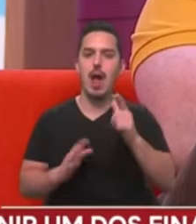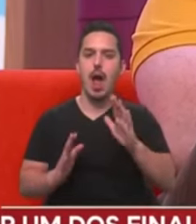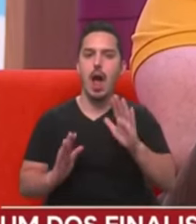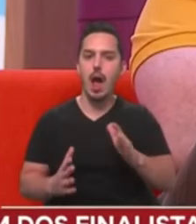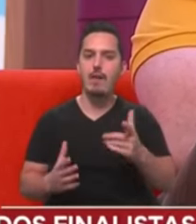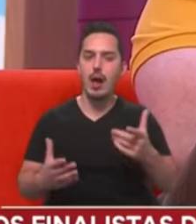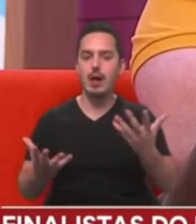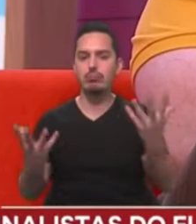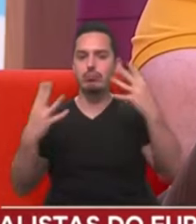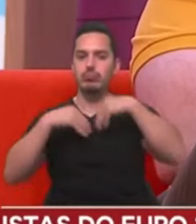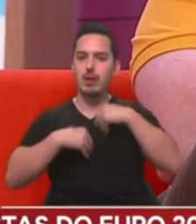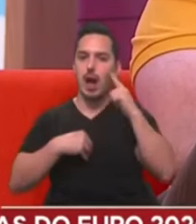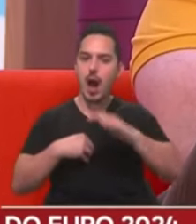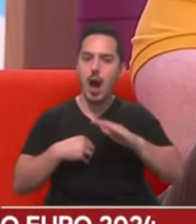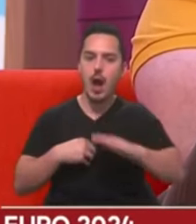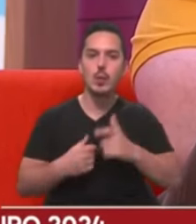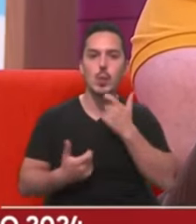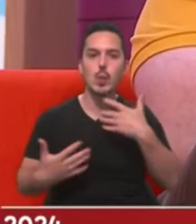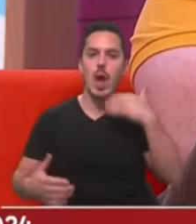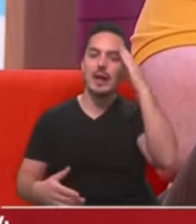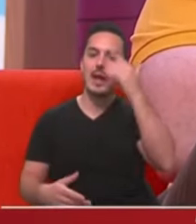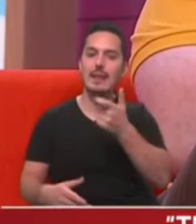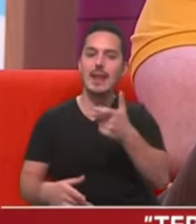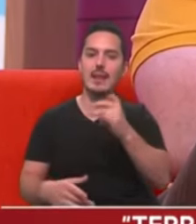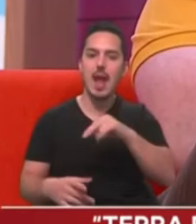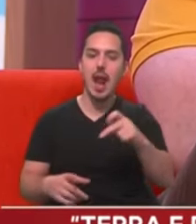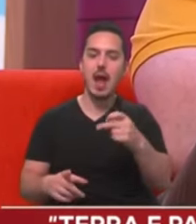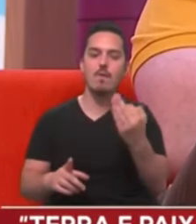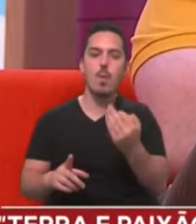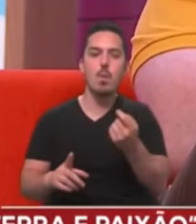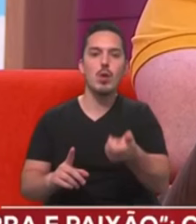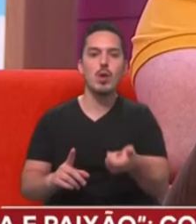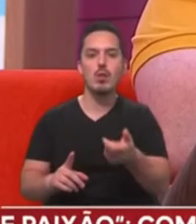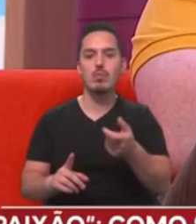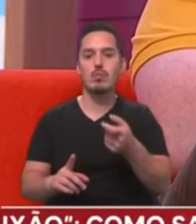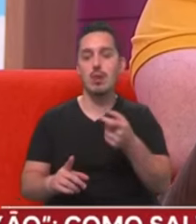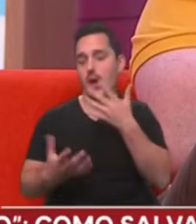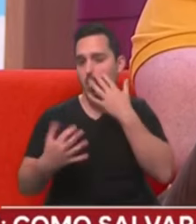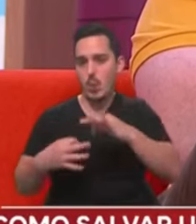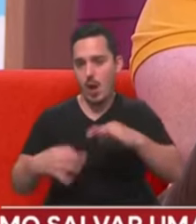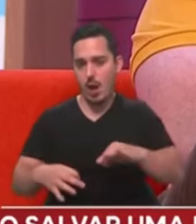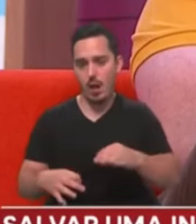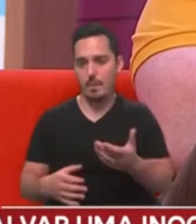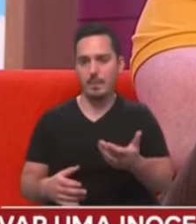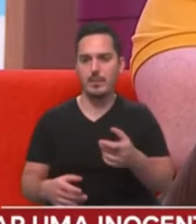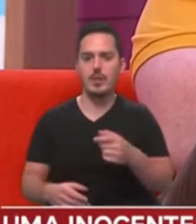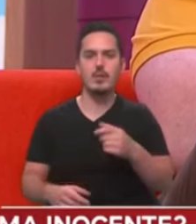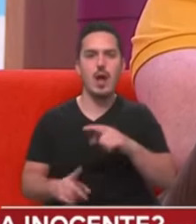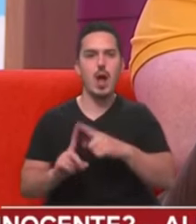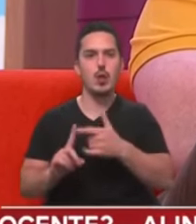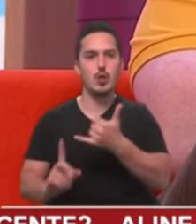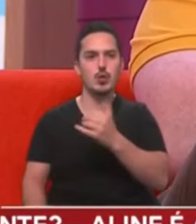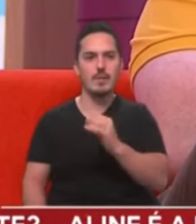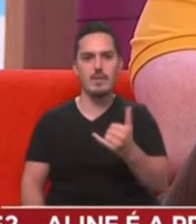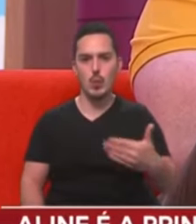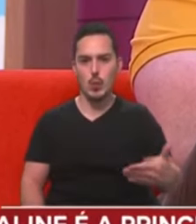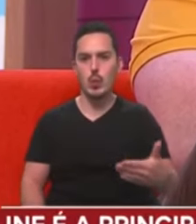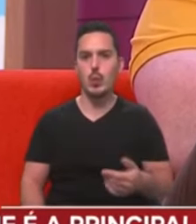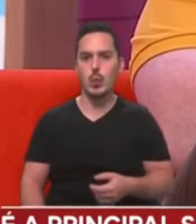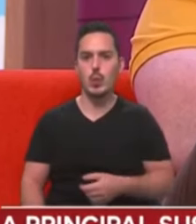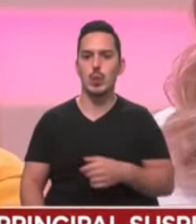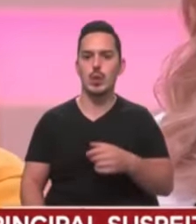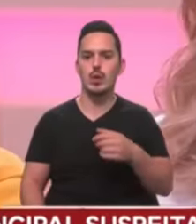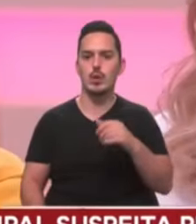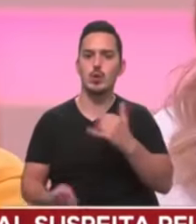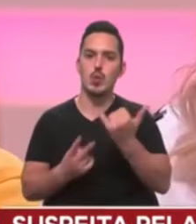assimilar isto tudo, não é? Achei que a Tatiana ainda estava um bocadinho, como é natural. O ano 2021,